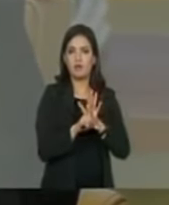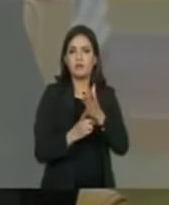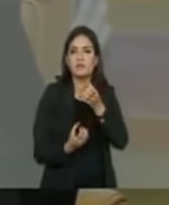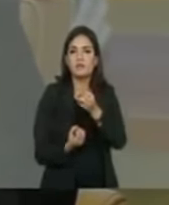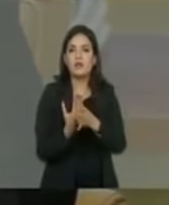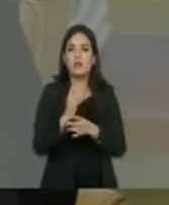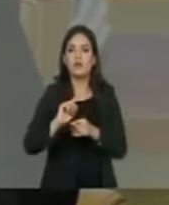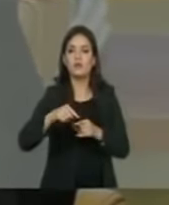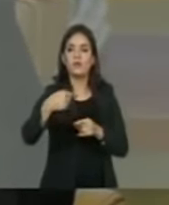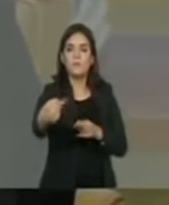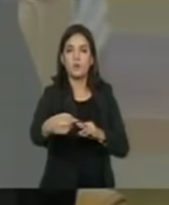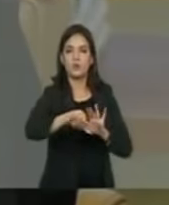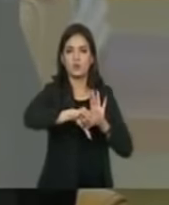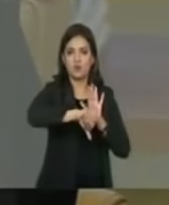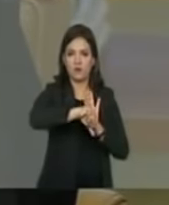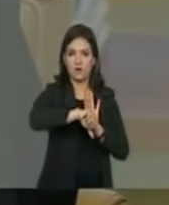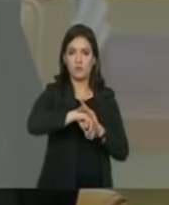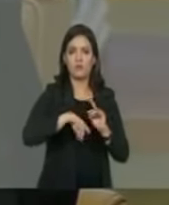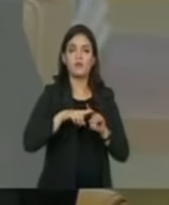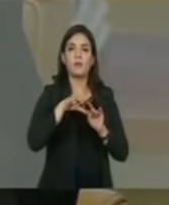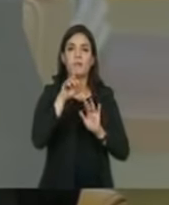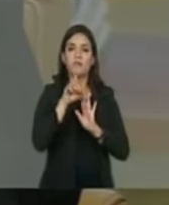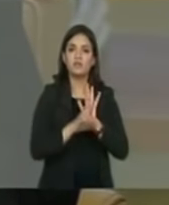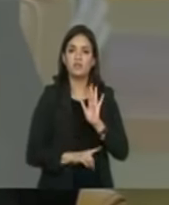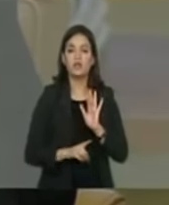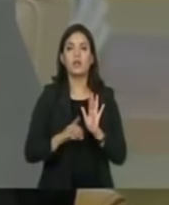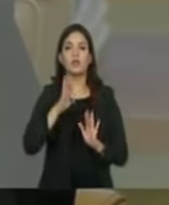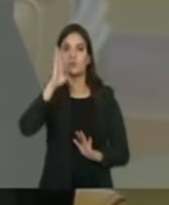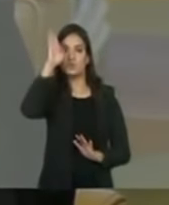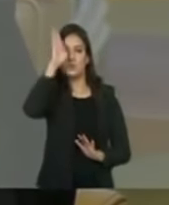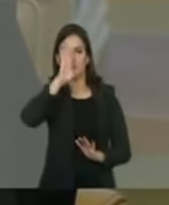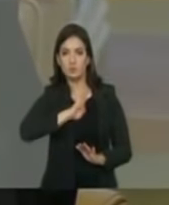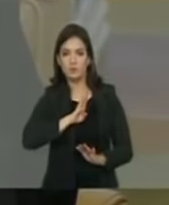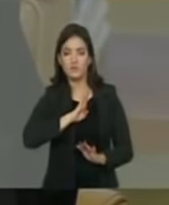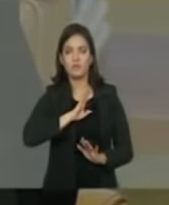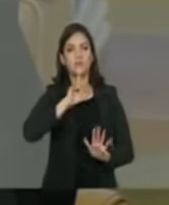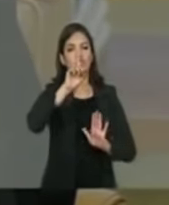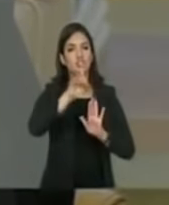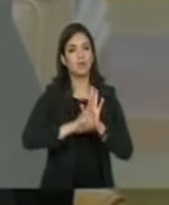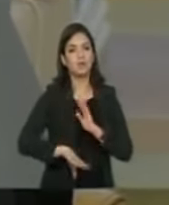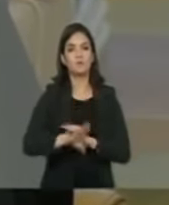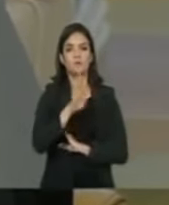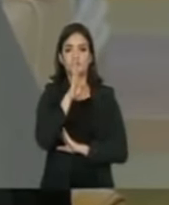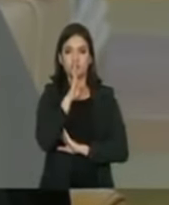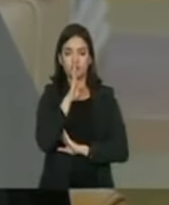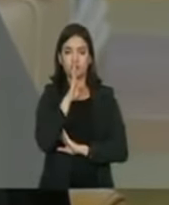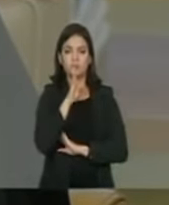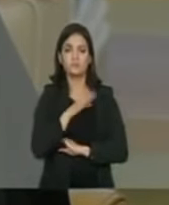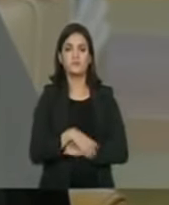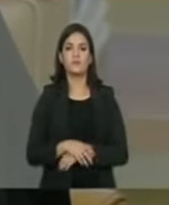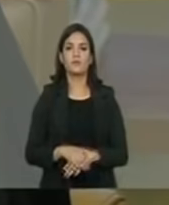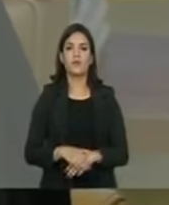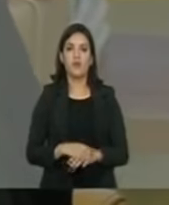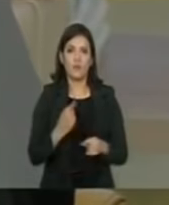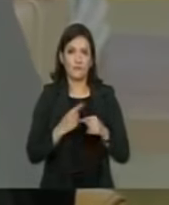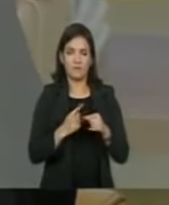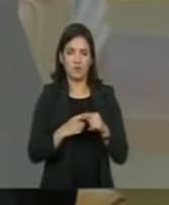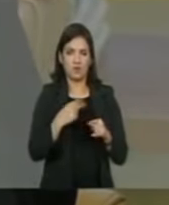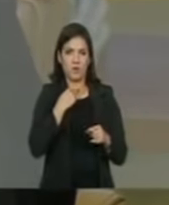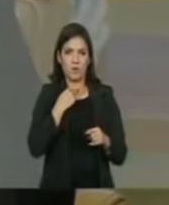direito ao benefício da gratuidade direito ao silêncio é a prerrogativa contra a autoincriminação